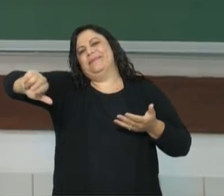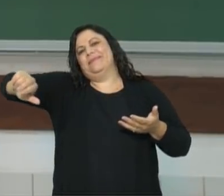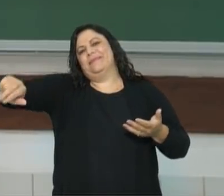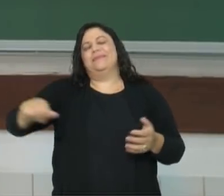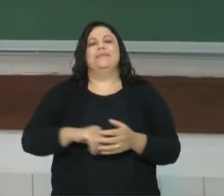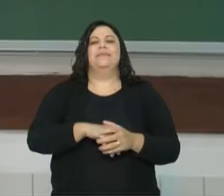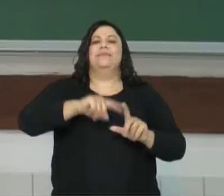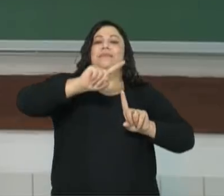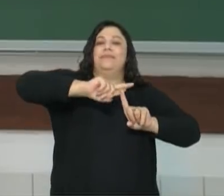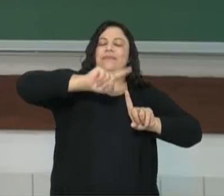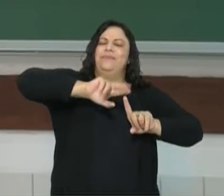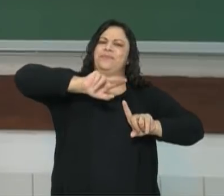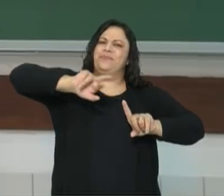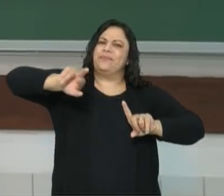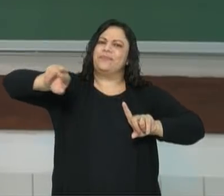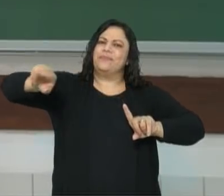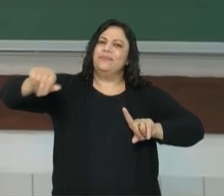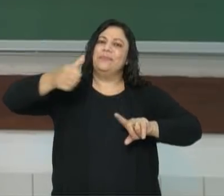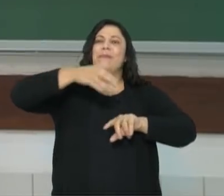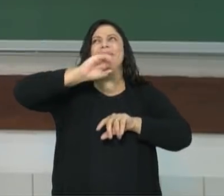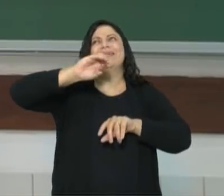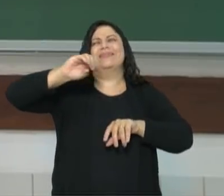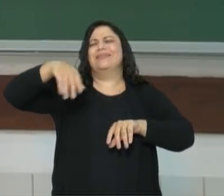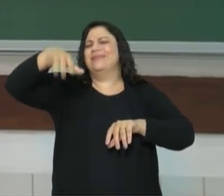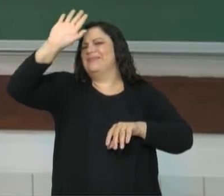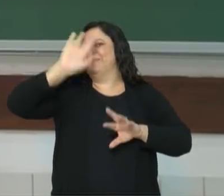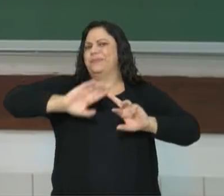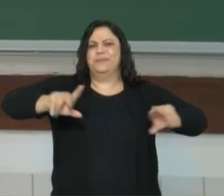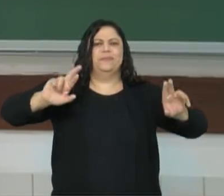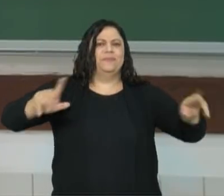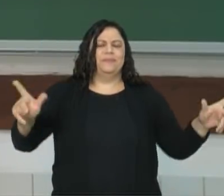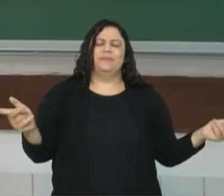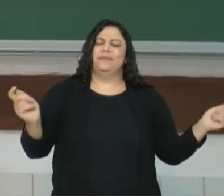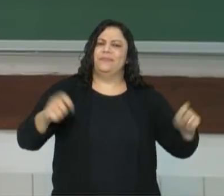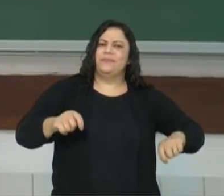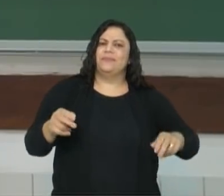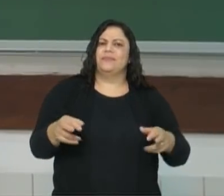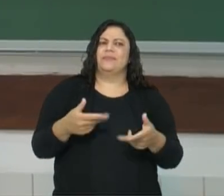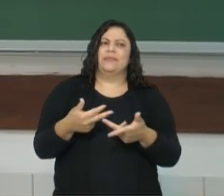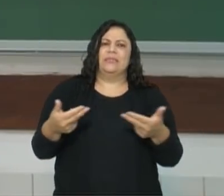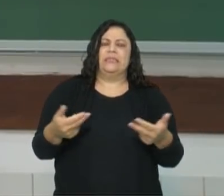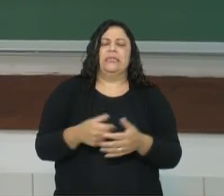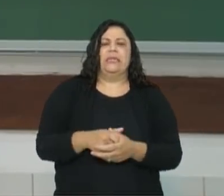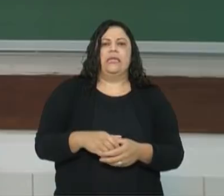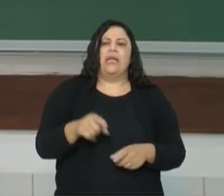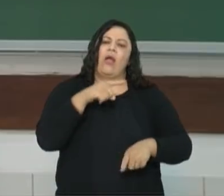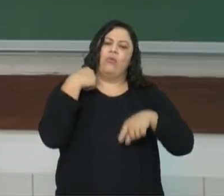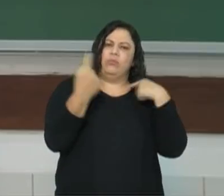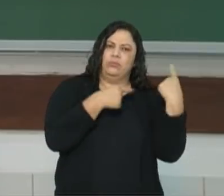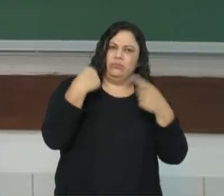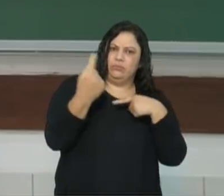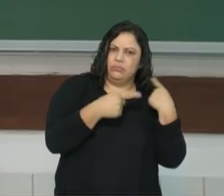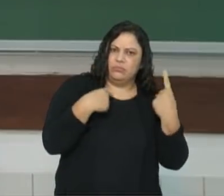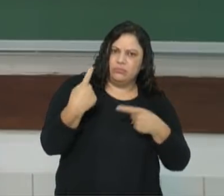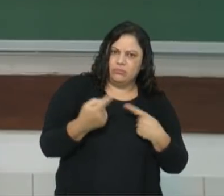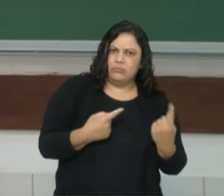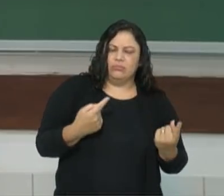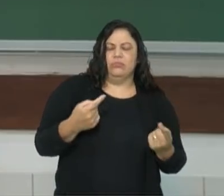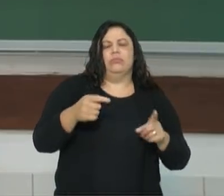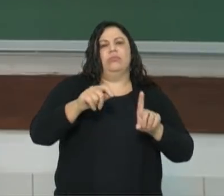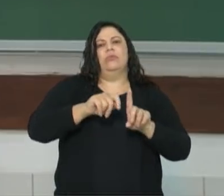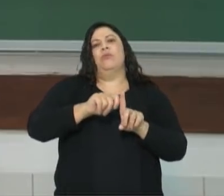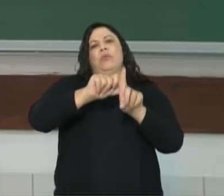espécies diferentes, inclusive essa do mexilhão dourado. Algumas não sobrevivem devido à condição climática ser muito